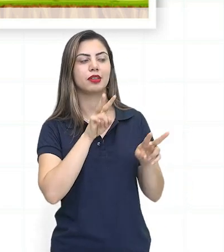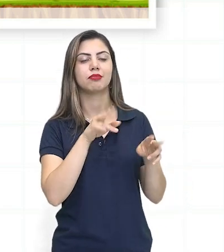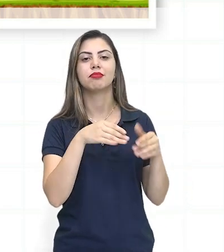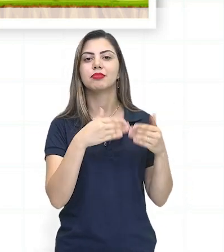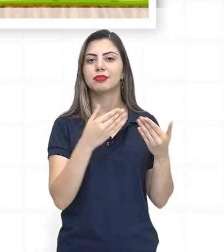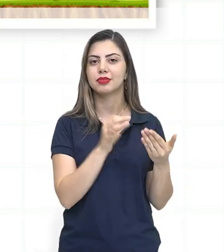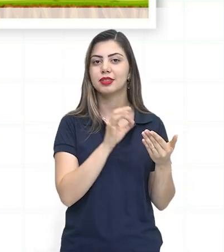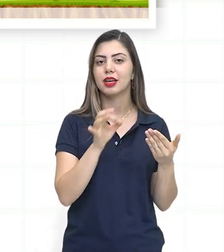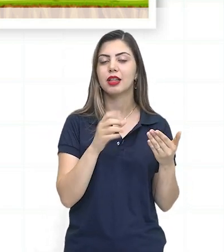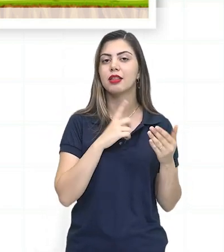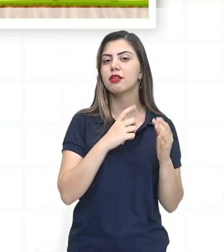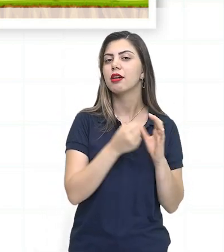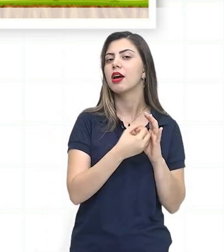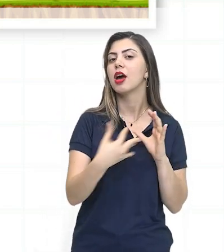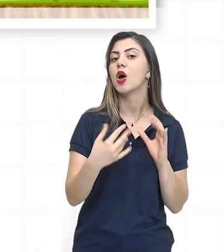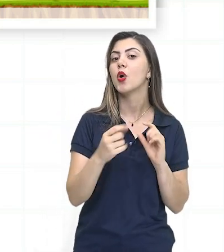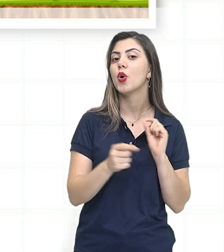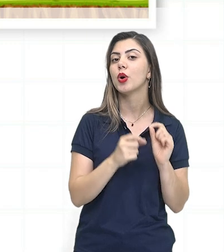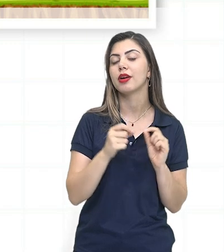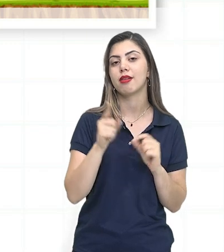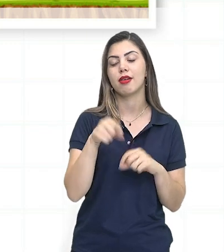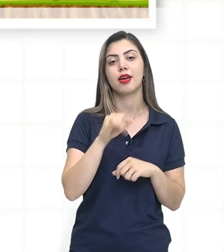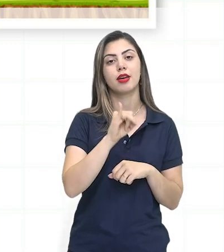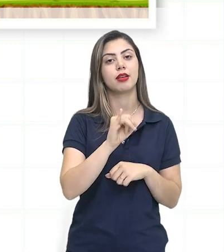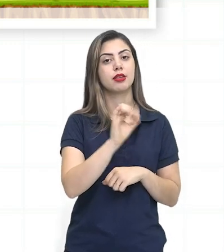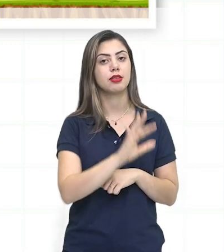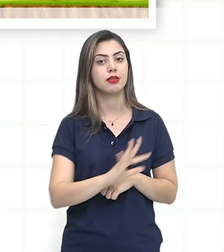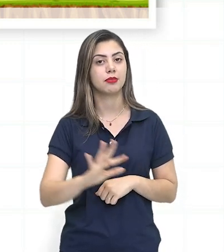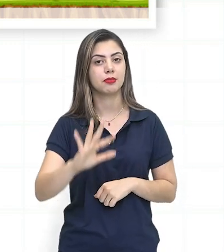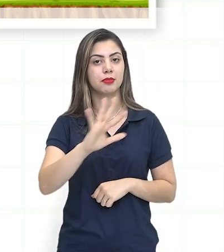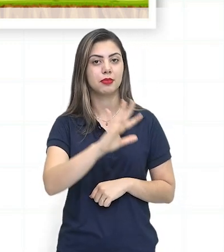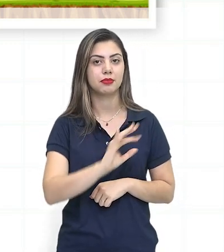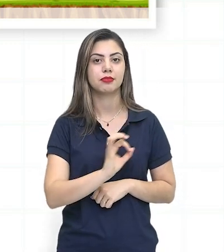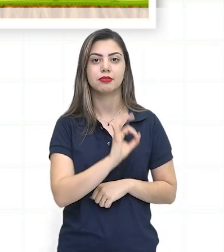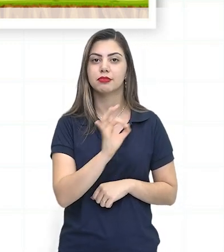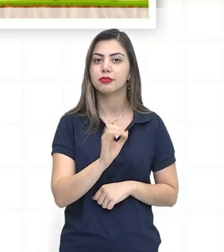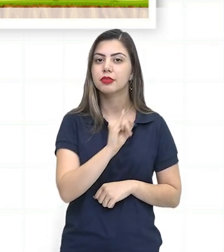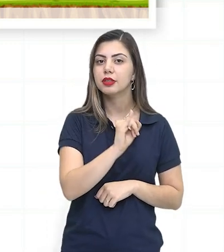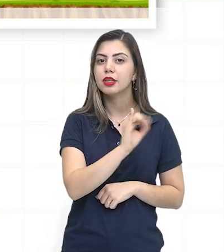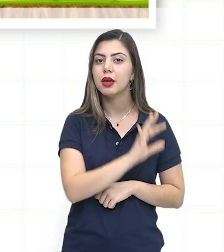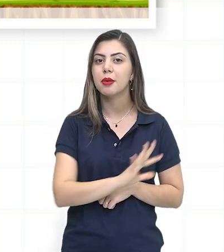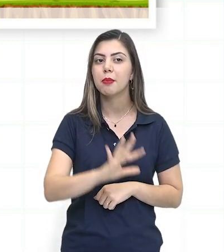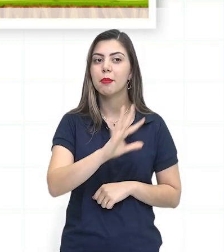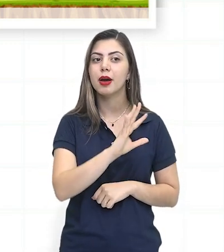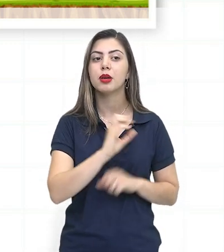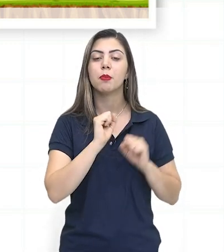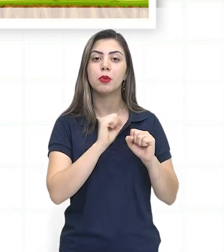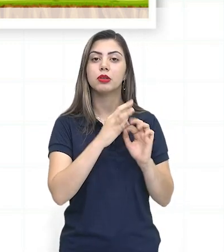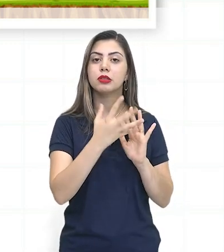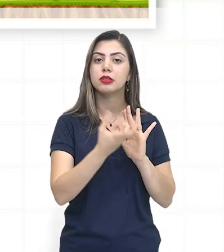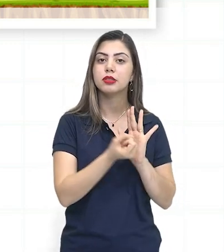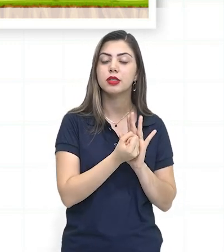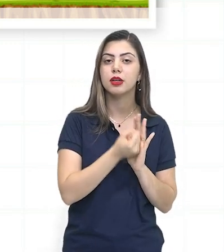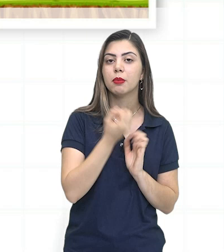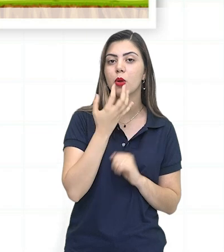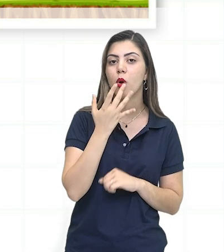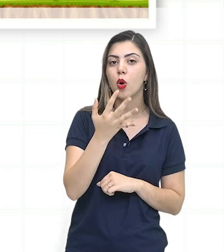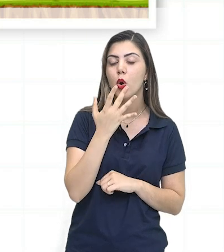constituídos pelo quê? Por imagens, essas imagens podem ser símbolos,